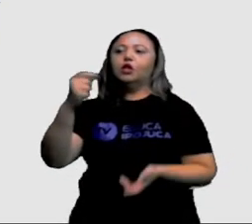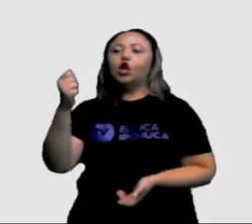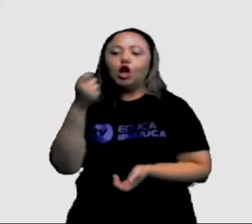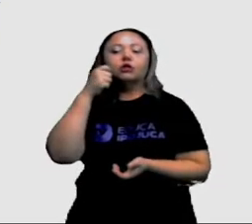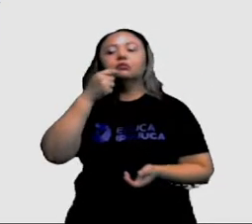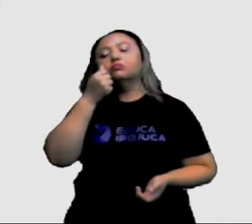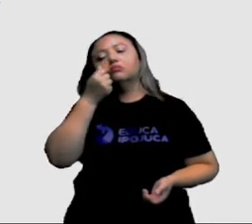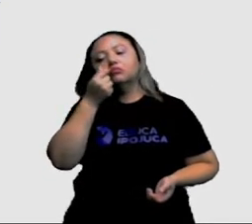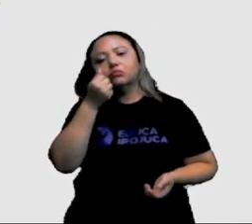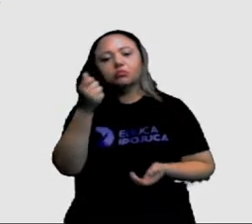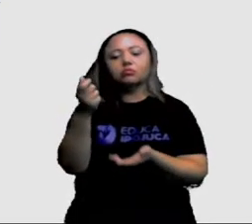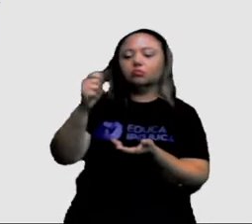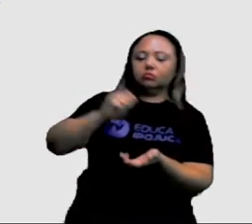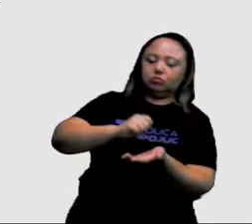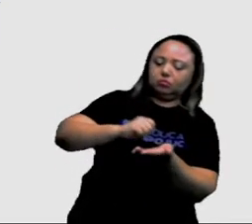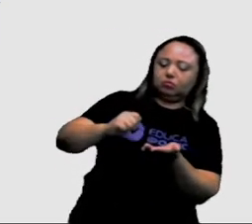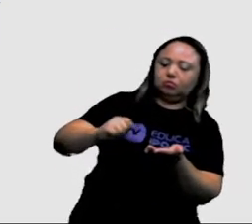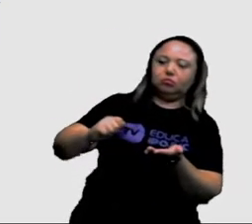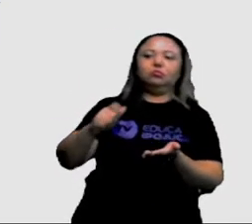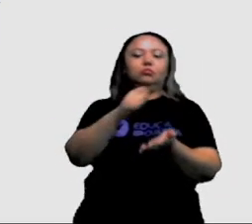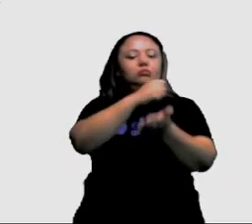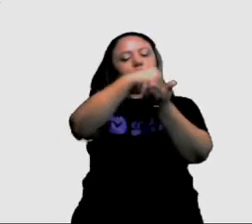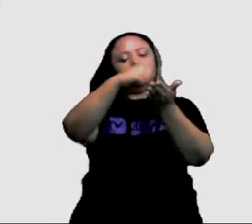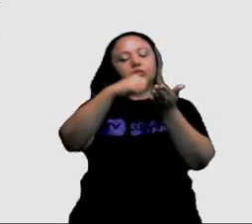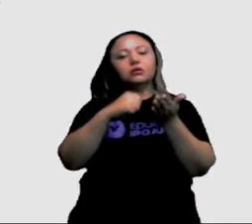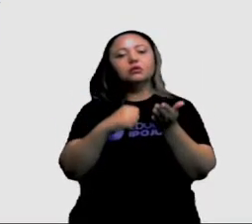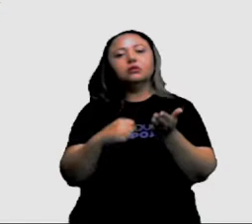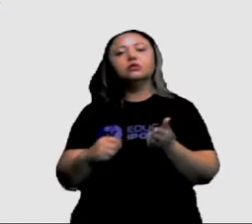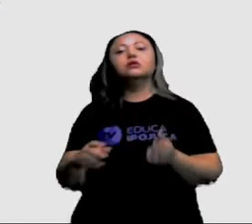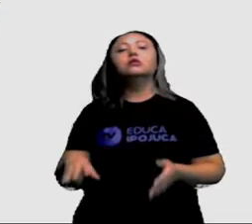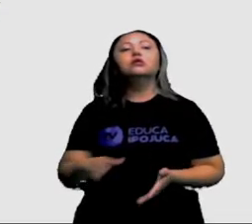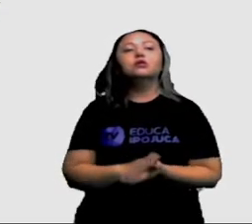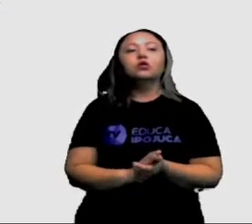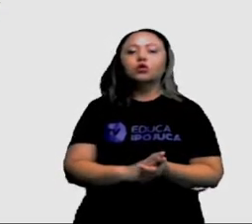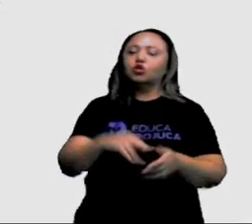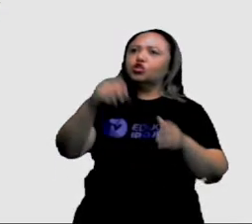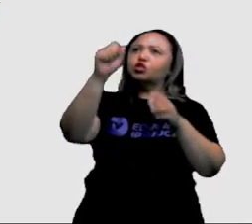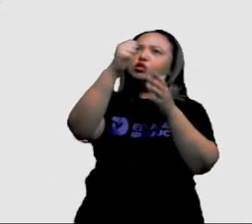lápis, escrever num papel, escrever numa lousa, num quadro, um